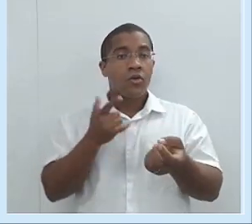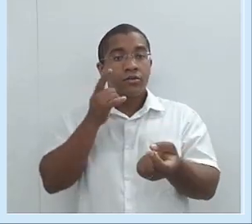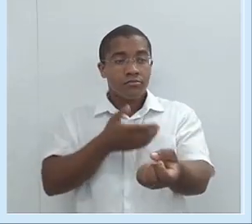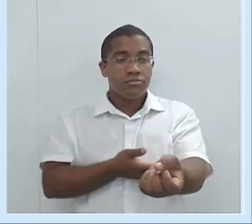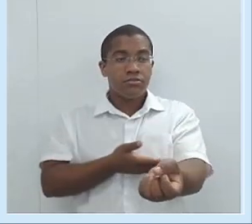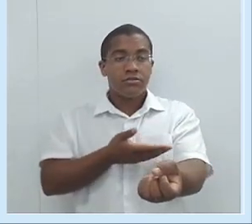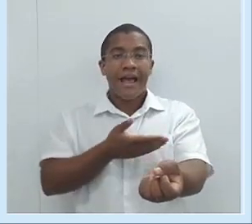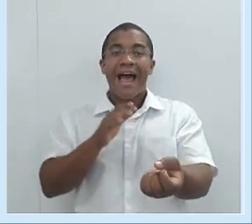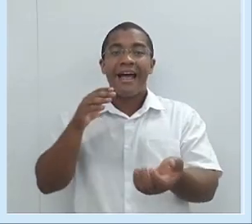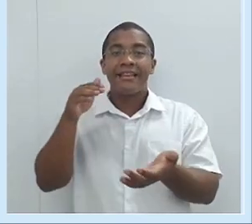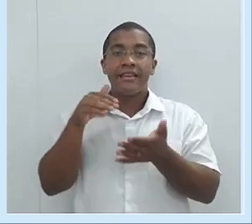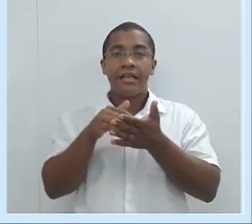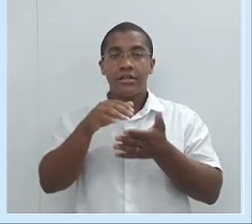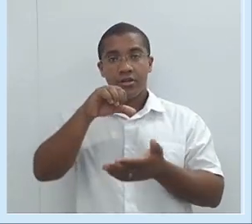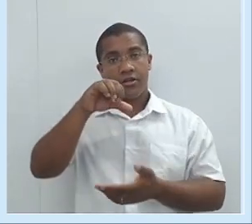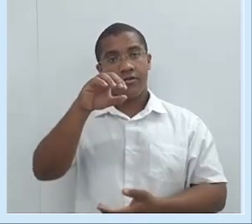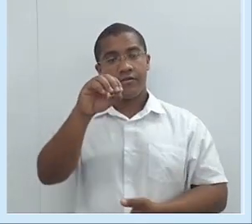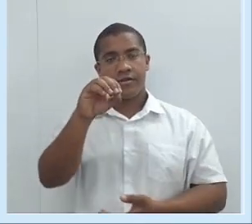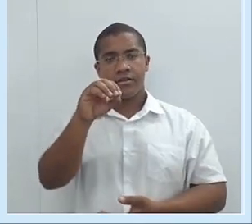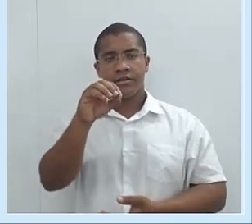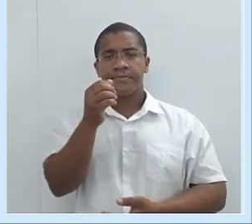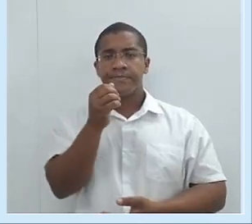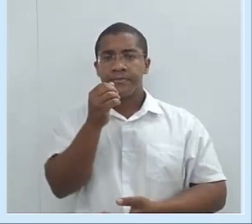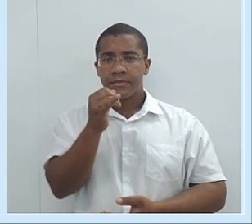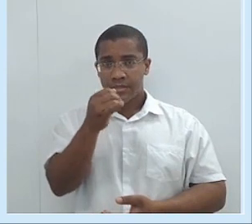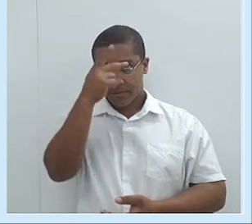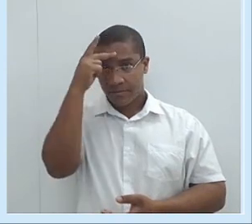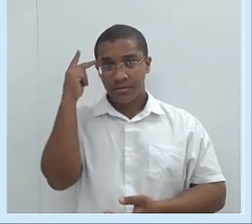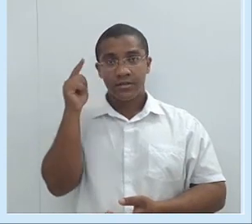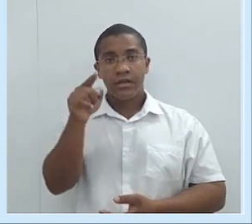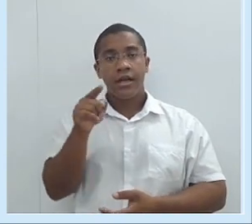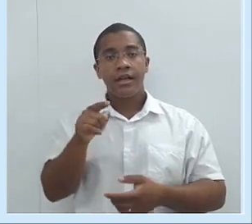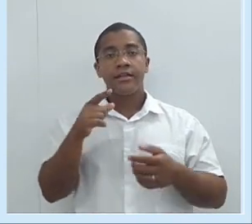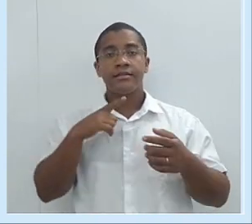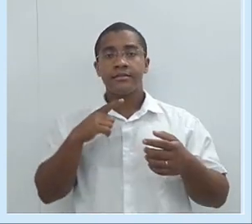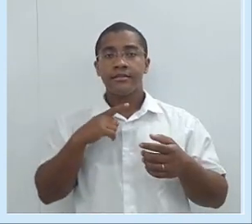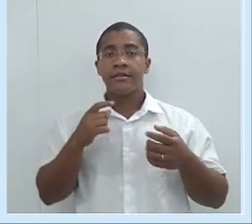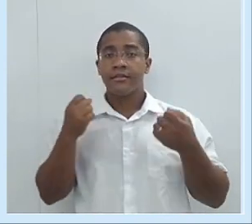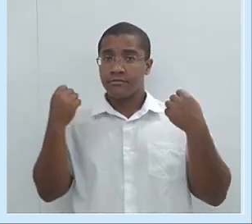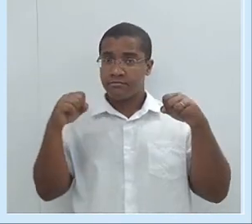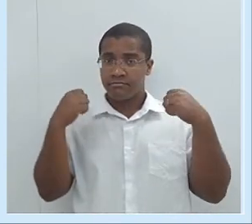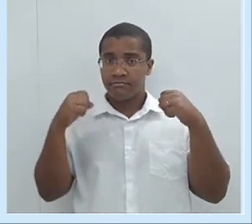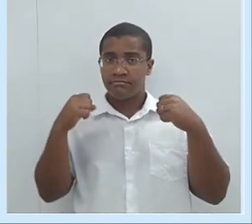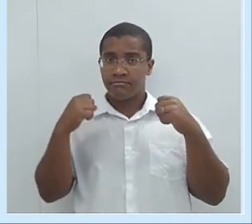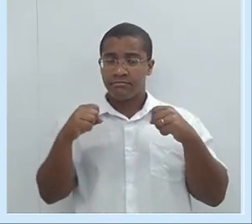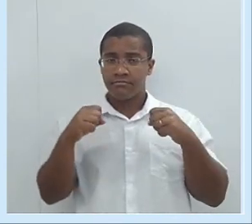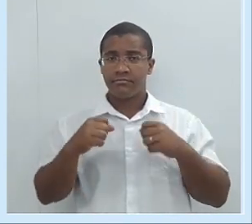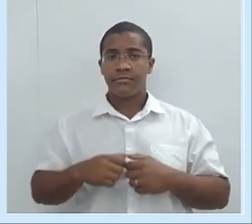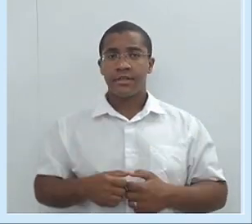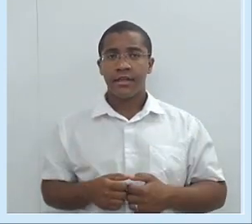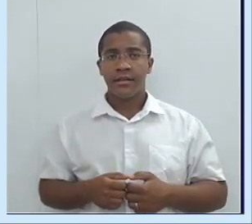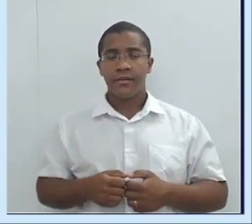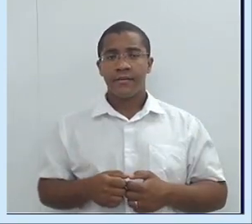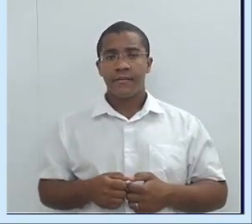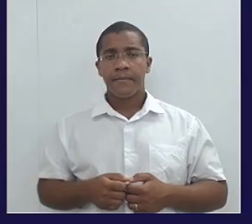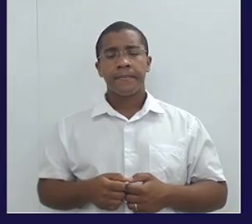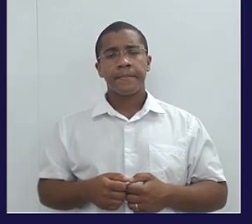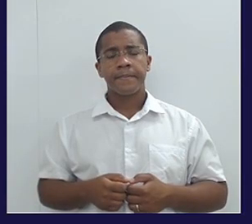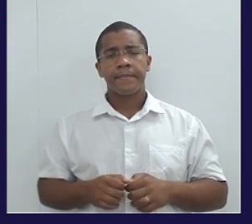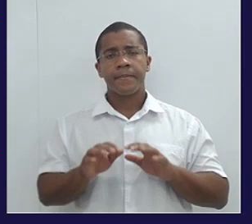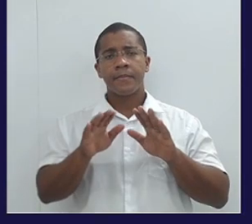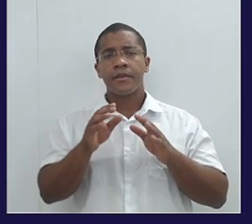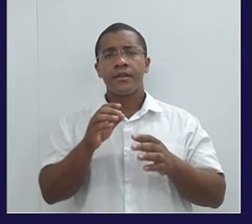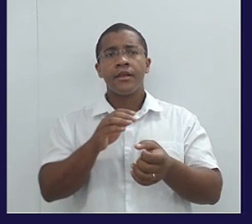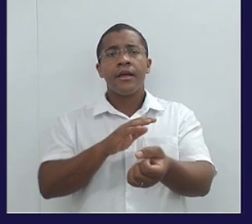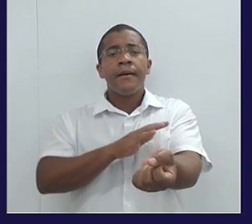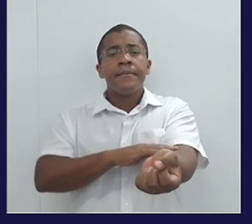até 90. Isso quando uma pessoa ela está realizando uma atividade aeróbica.